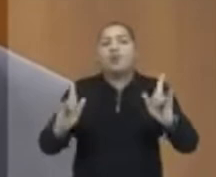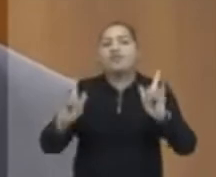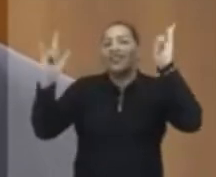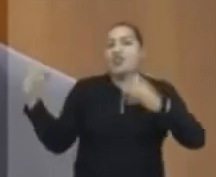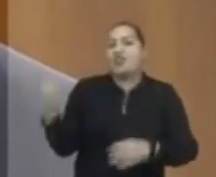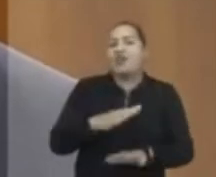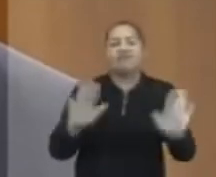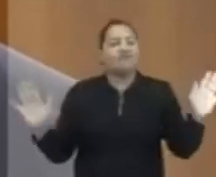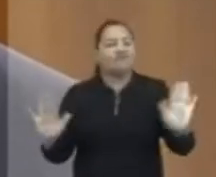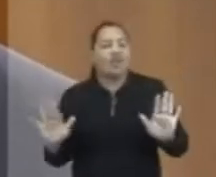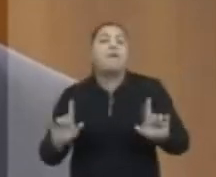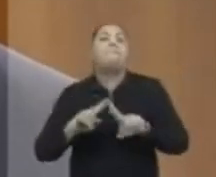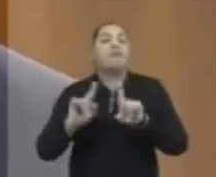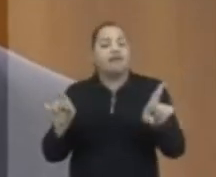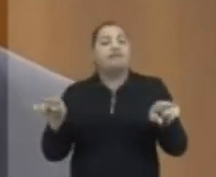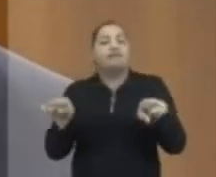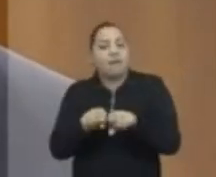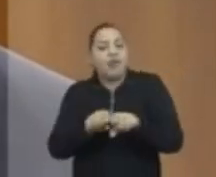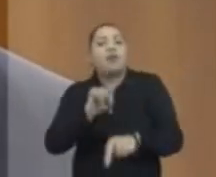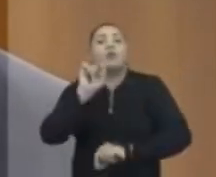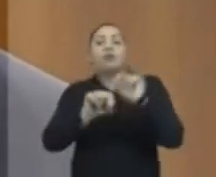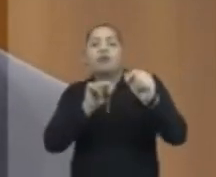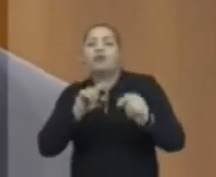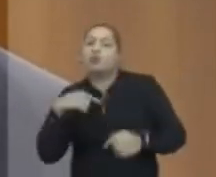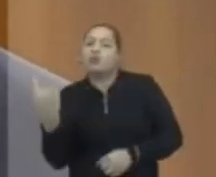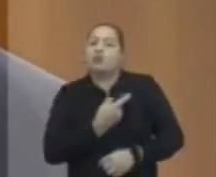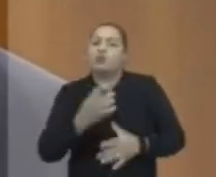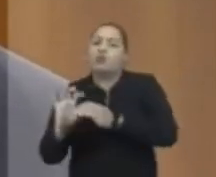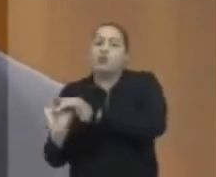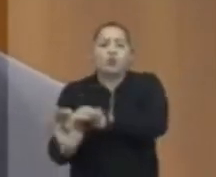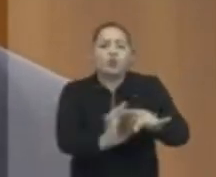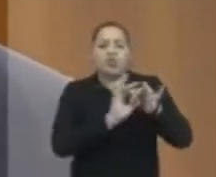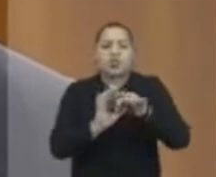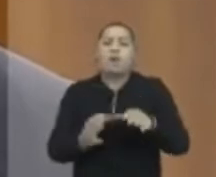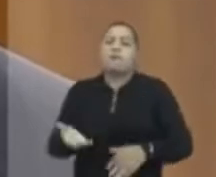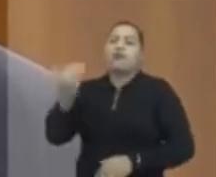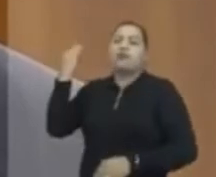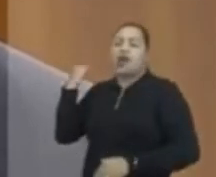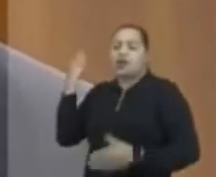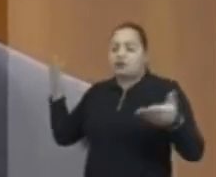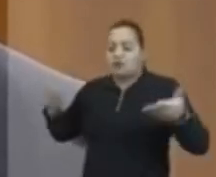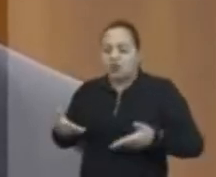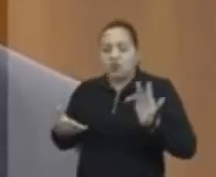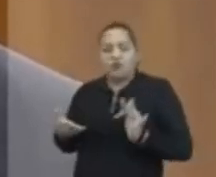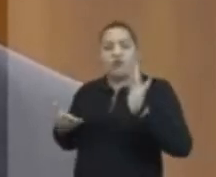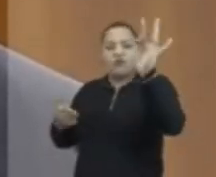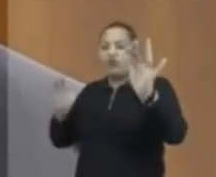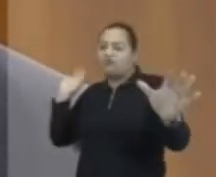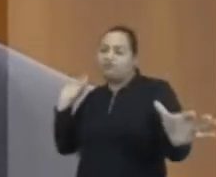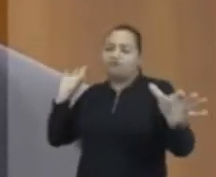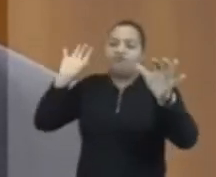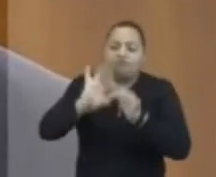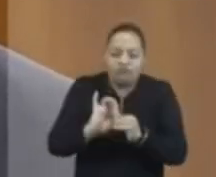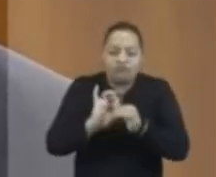mas desejo que a ideia de união entre o passado, o presente e o futuro esteja